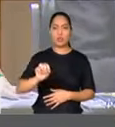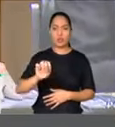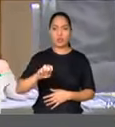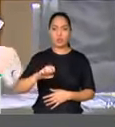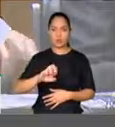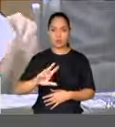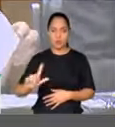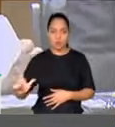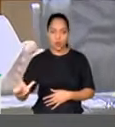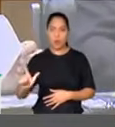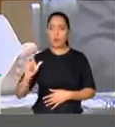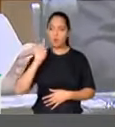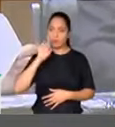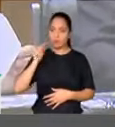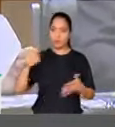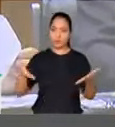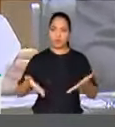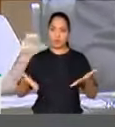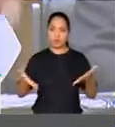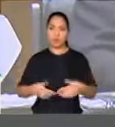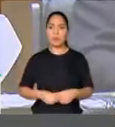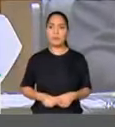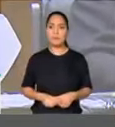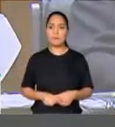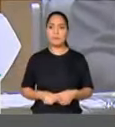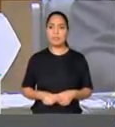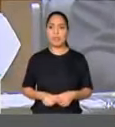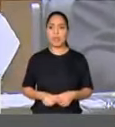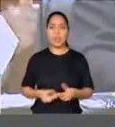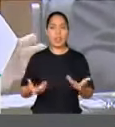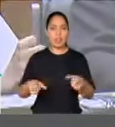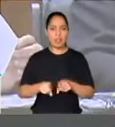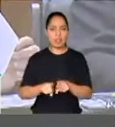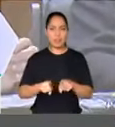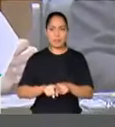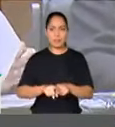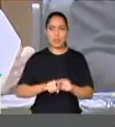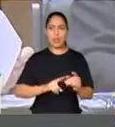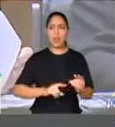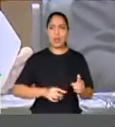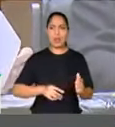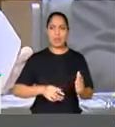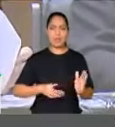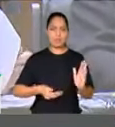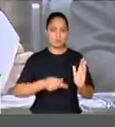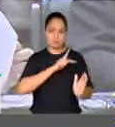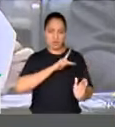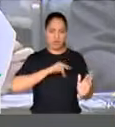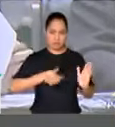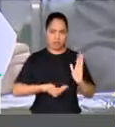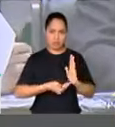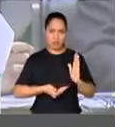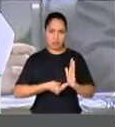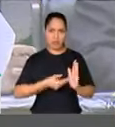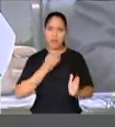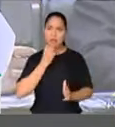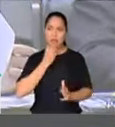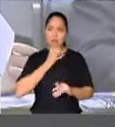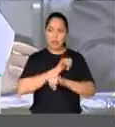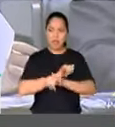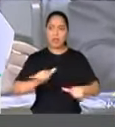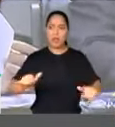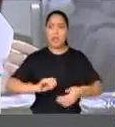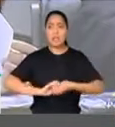nesse momento, a fazer a leitura do discurso do presidente desta casa, que diz: saúdo